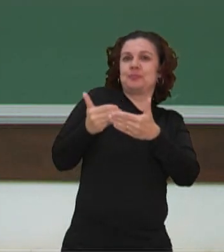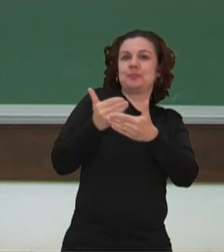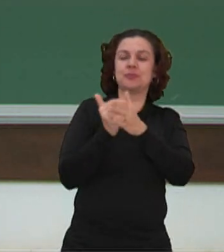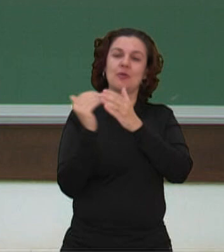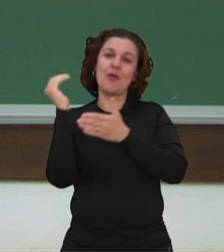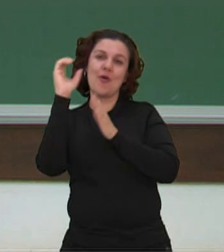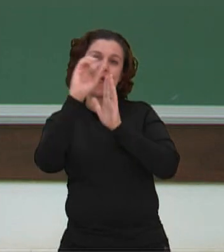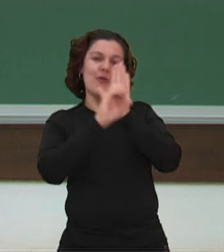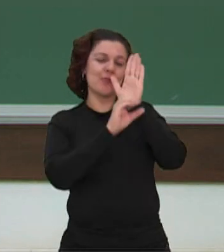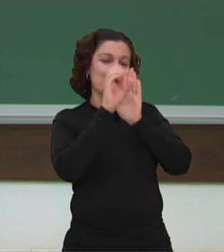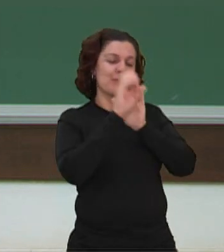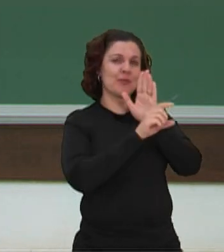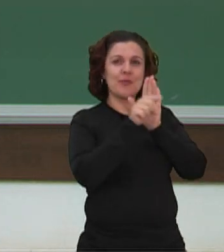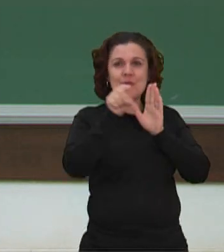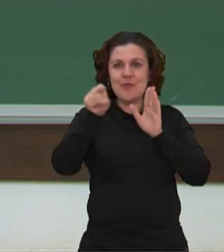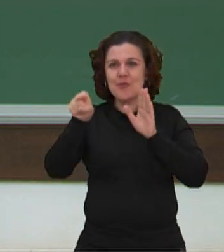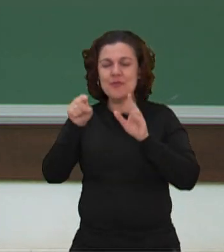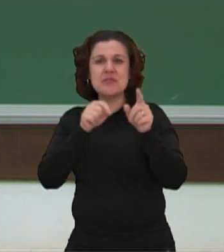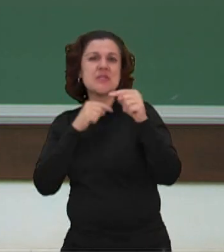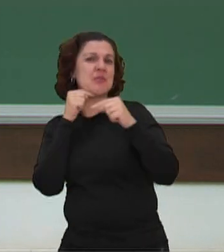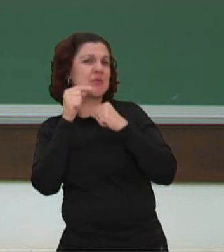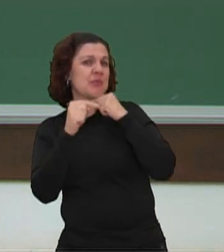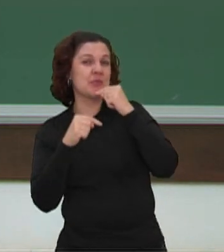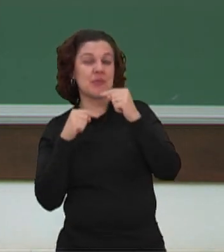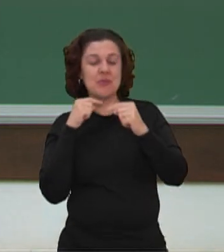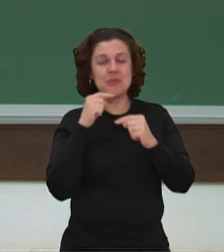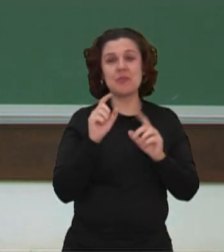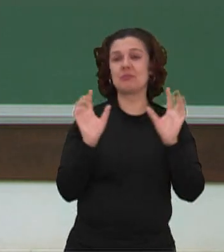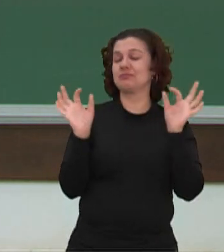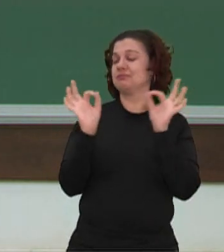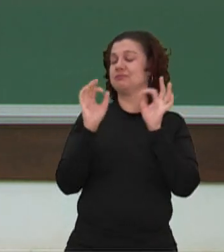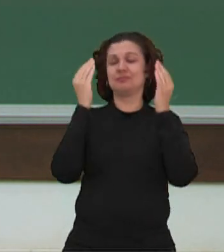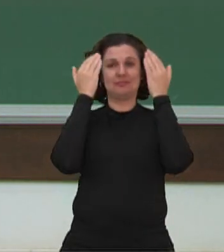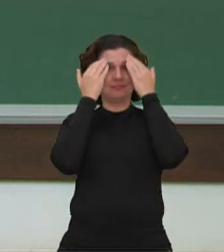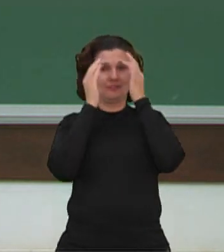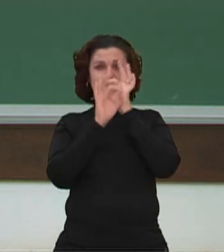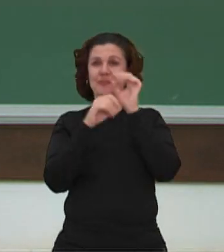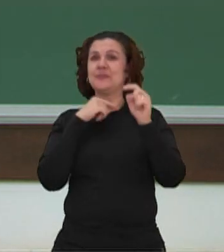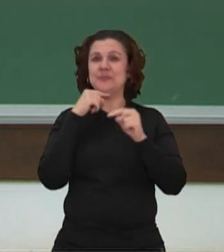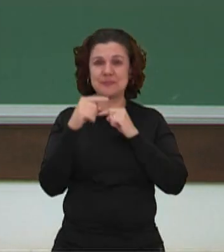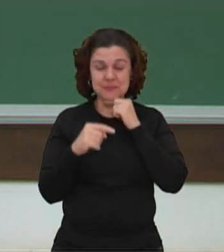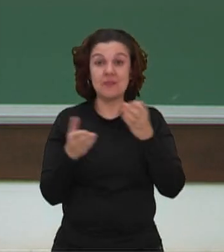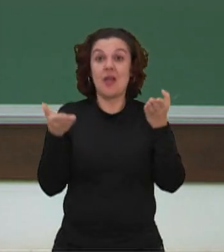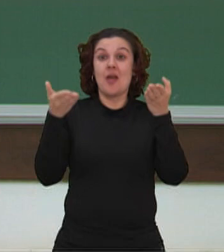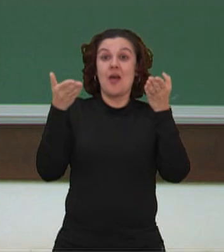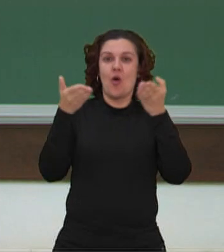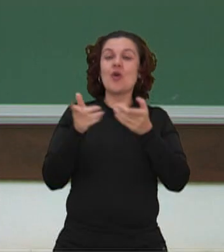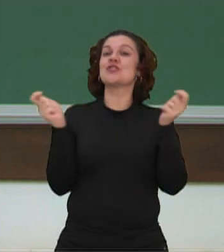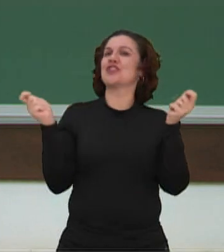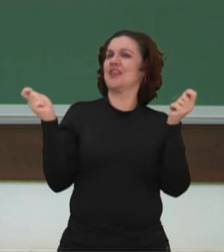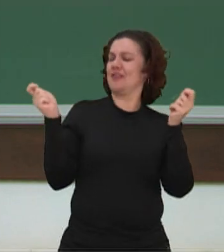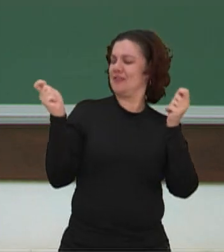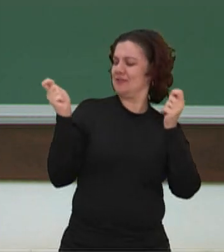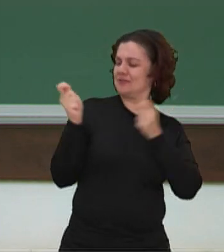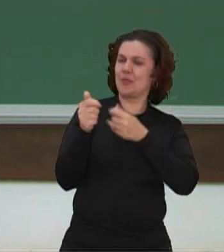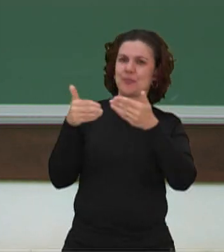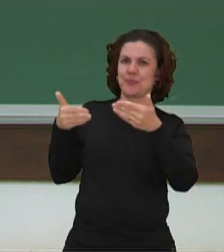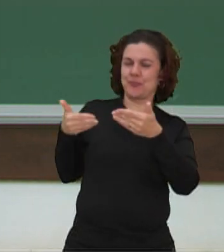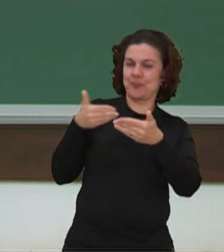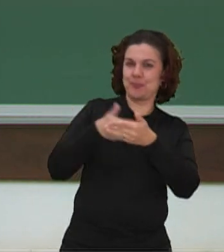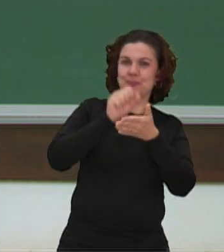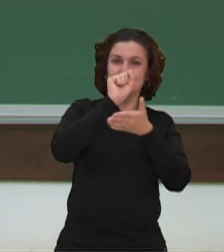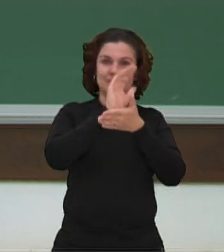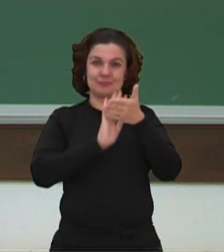alguns conteúdos com você. Quem ficou com dúvida, quem não entendeu muito bem, hoje tem chance de rever alguns